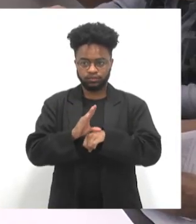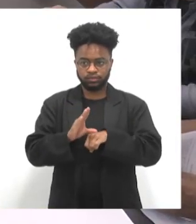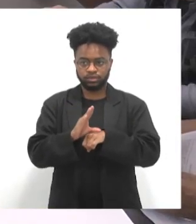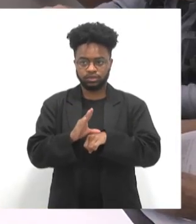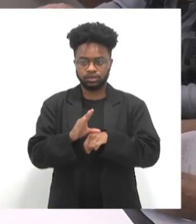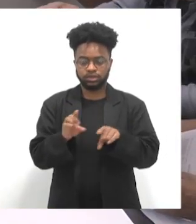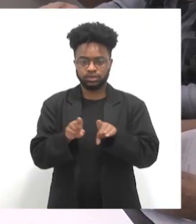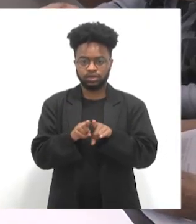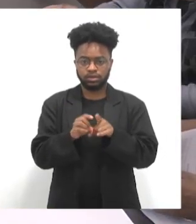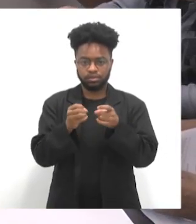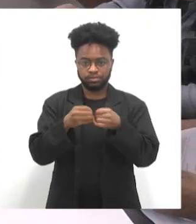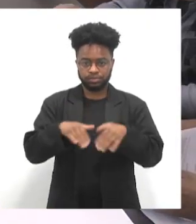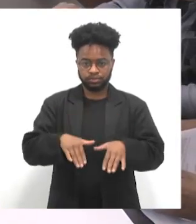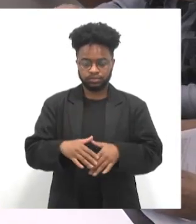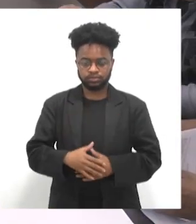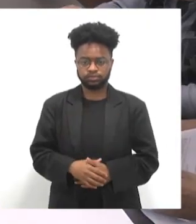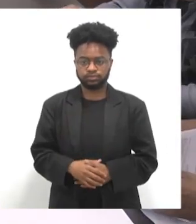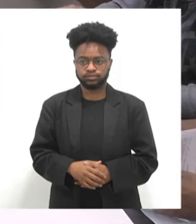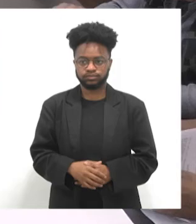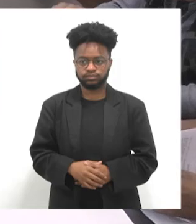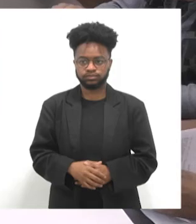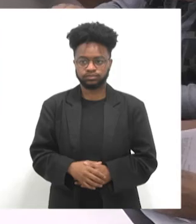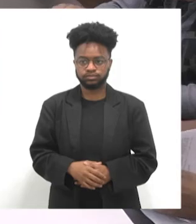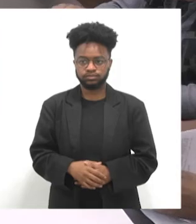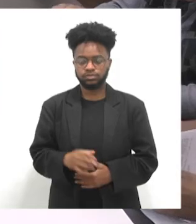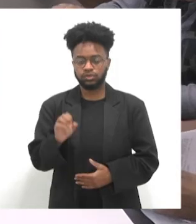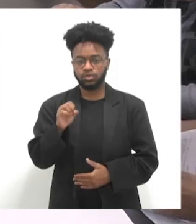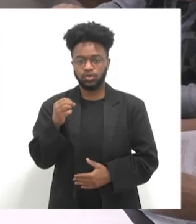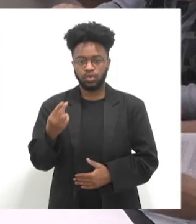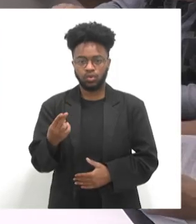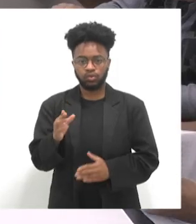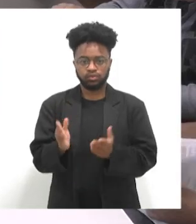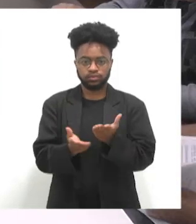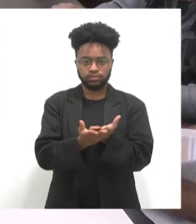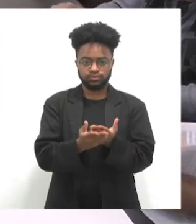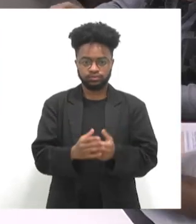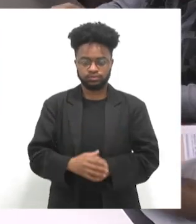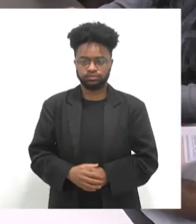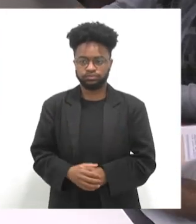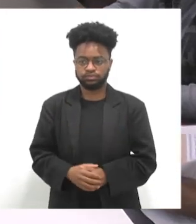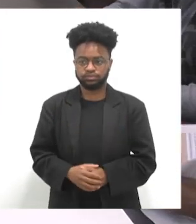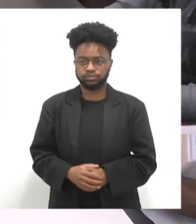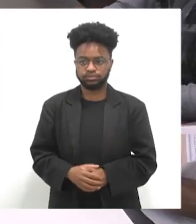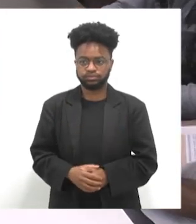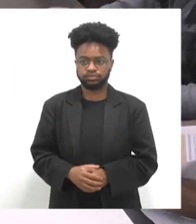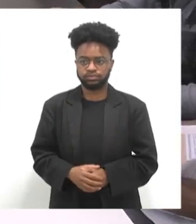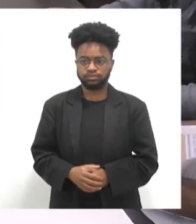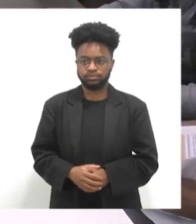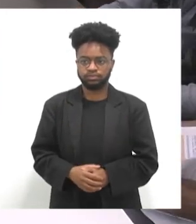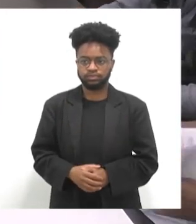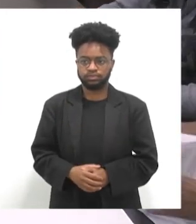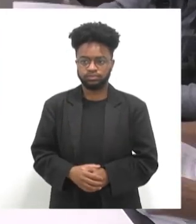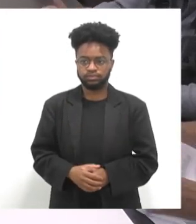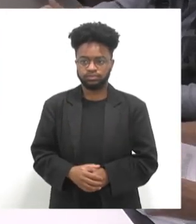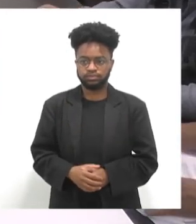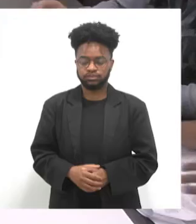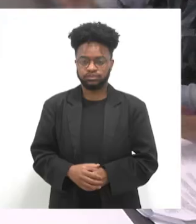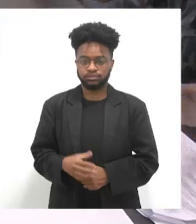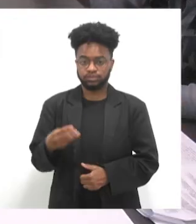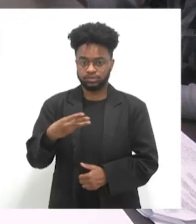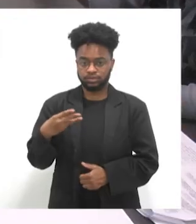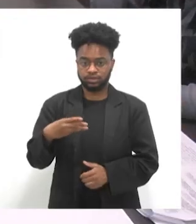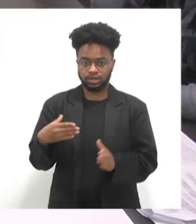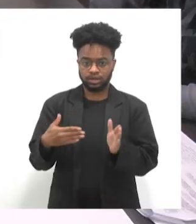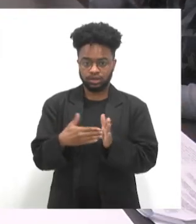ou prejudicabilidade, ou anexação. Então, do 33